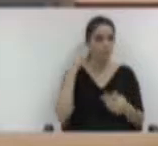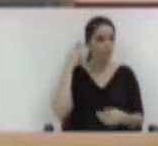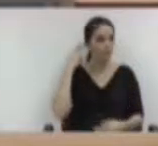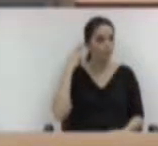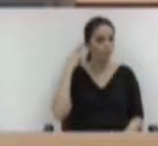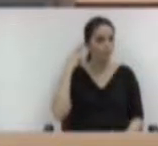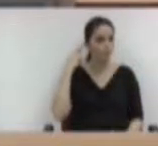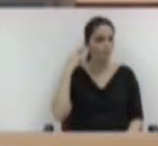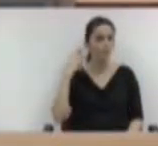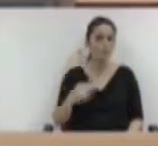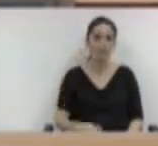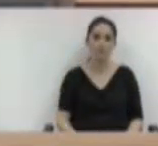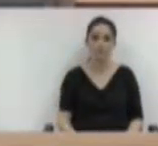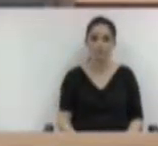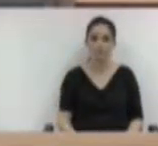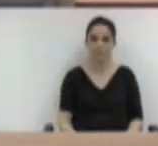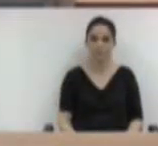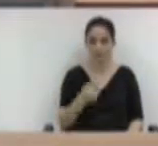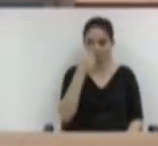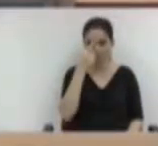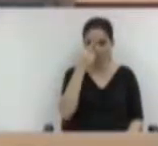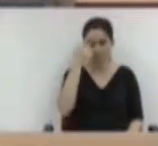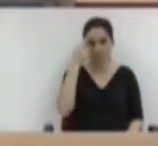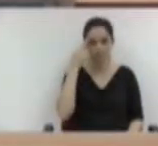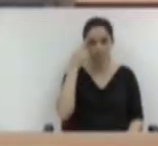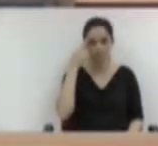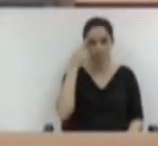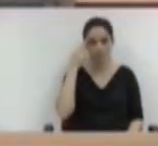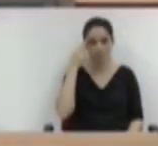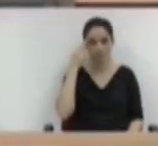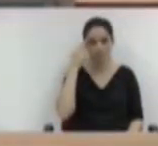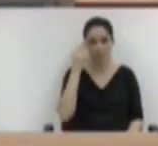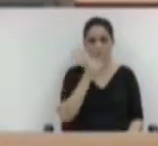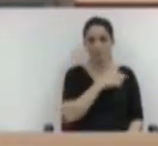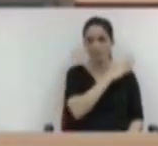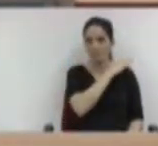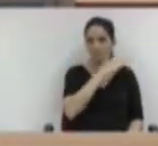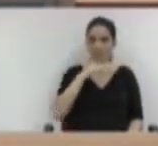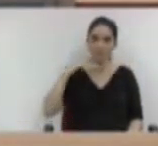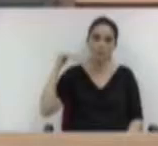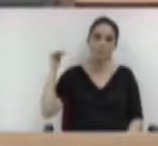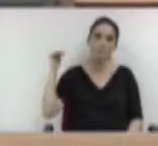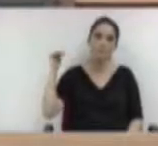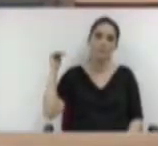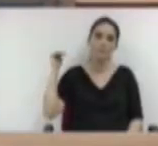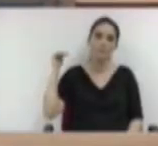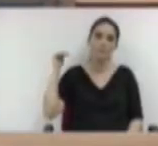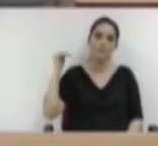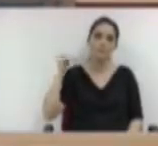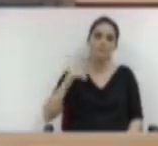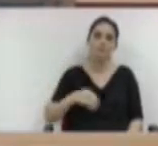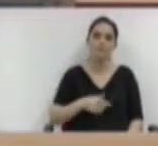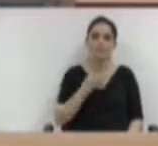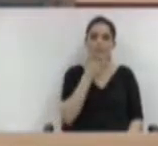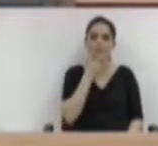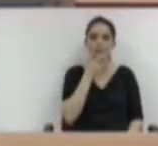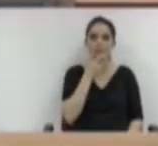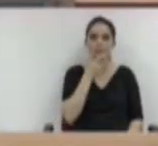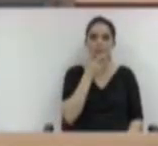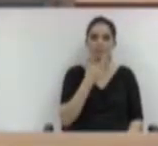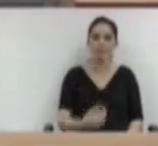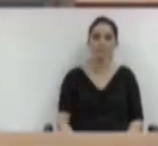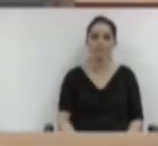Costa Martins, Wilson Cerqueira, Aloísio Marinho de Andrade, Érica Monteiro Moraes.